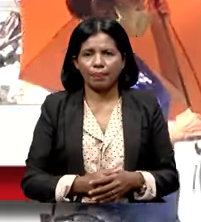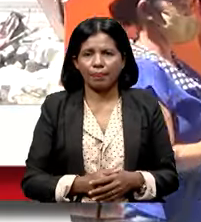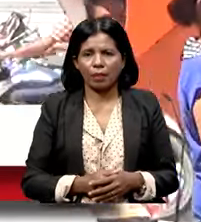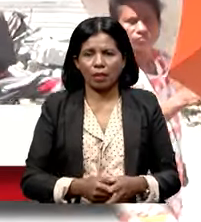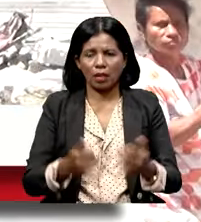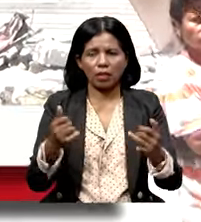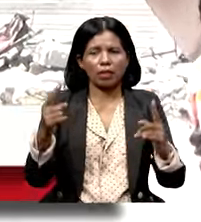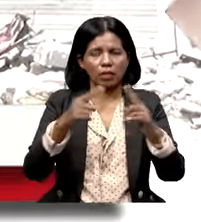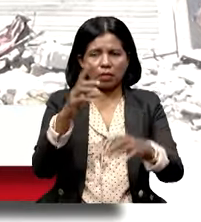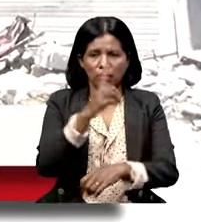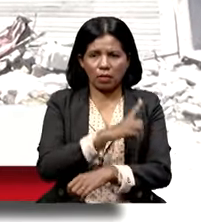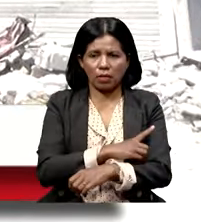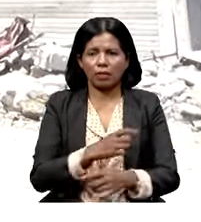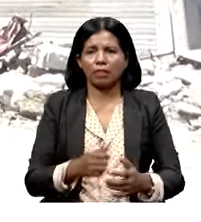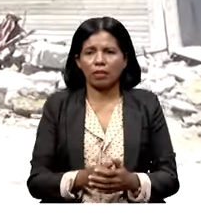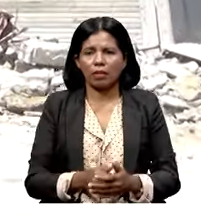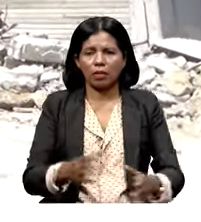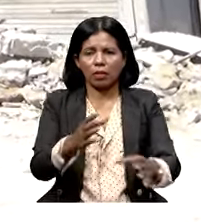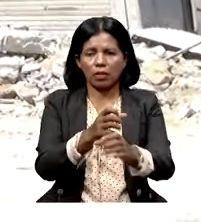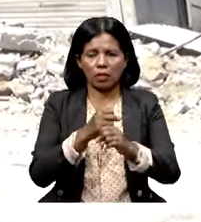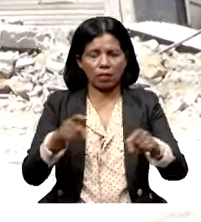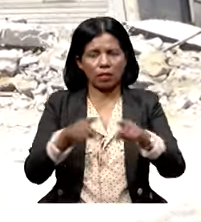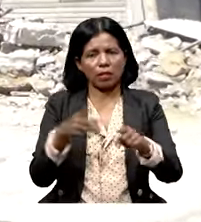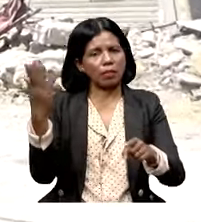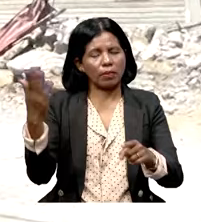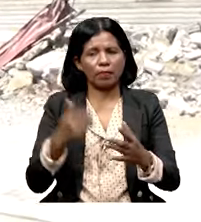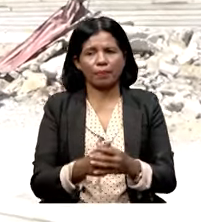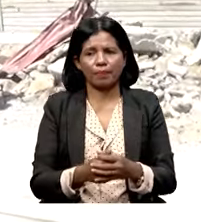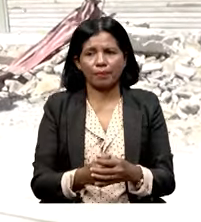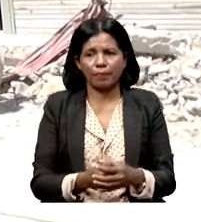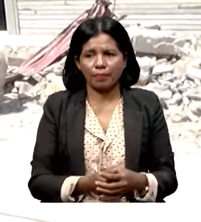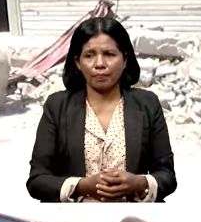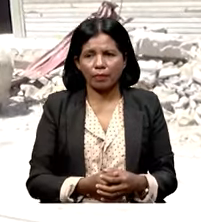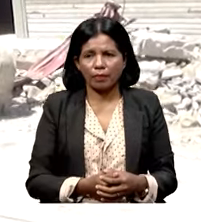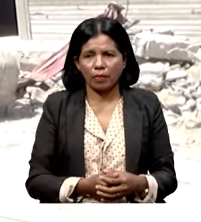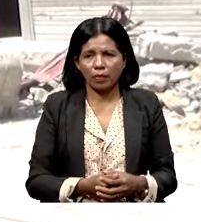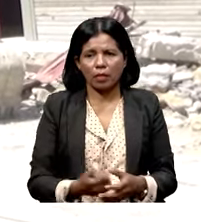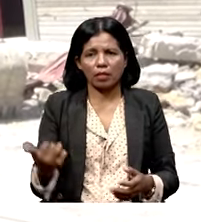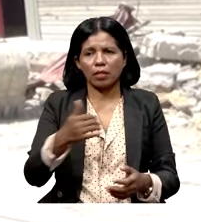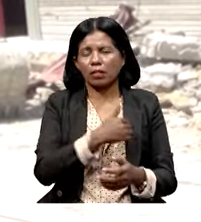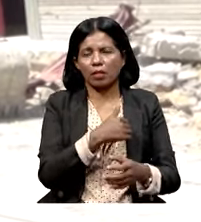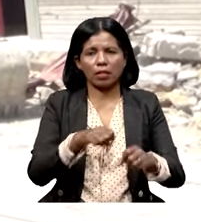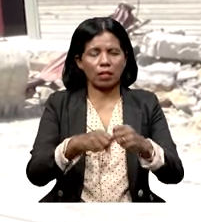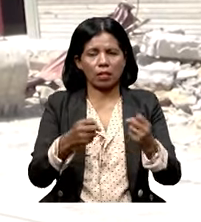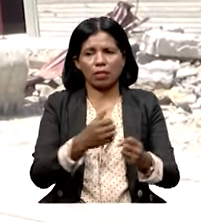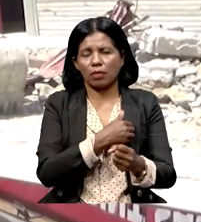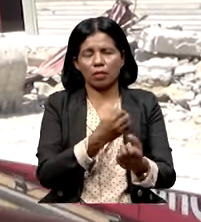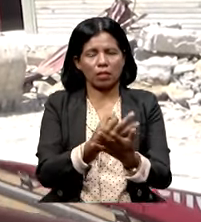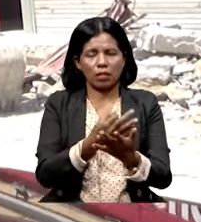Agora, ido hein, né, kan? Sobu siya ano ba? Nene kan ida ba? Siya nene kan siya ba? Rekuperasyon, osan siya tama